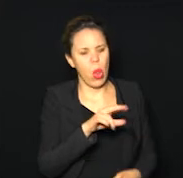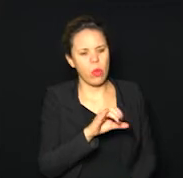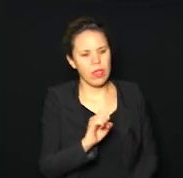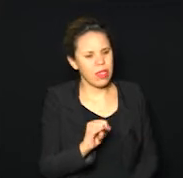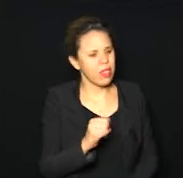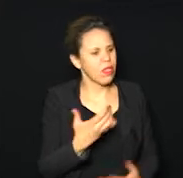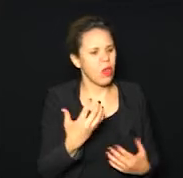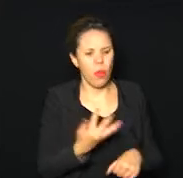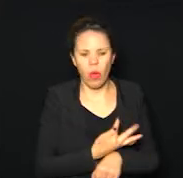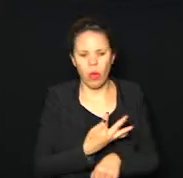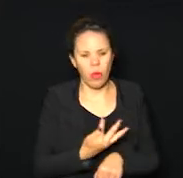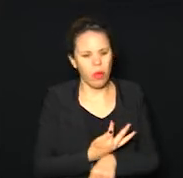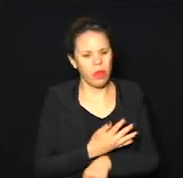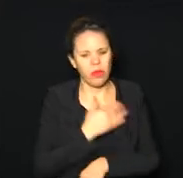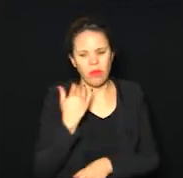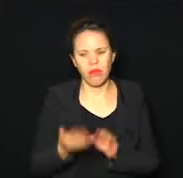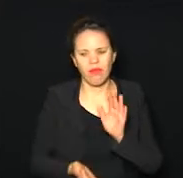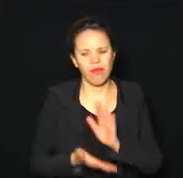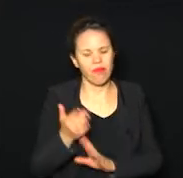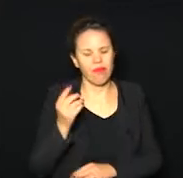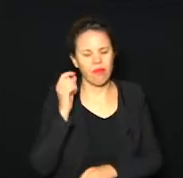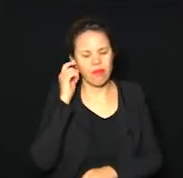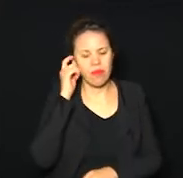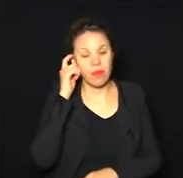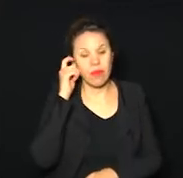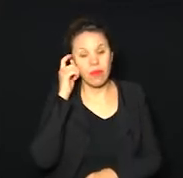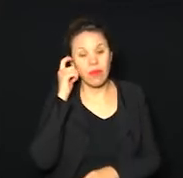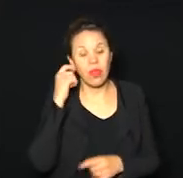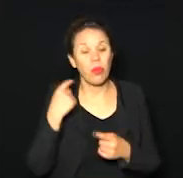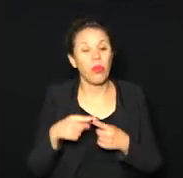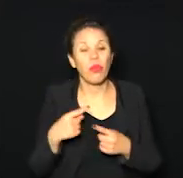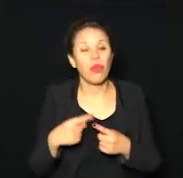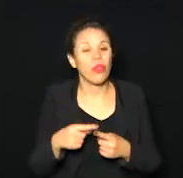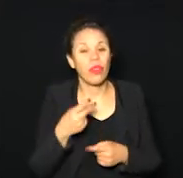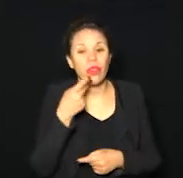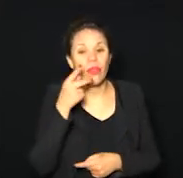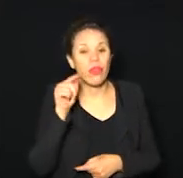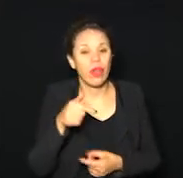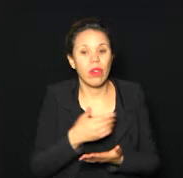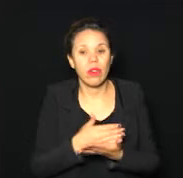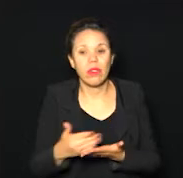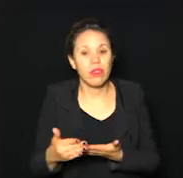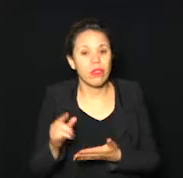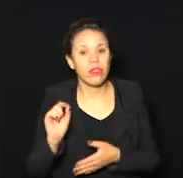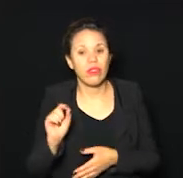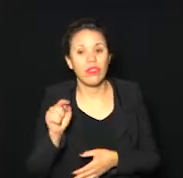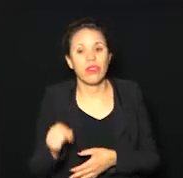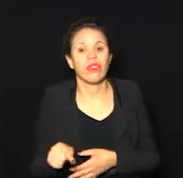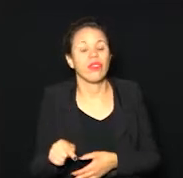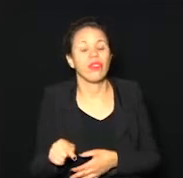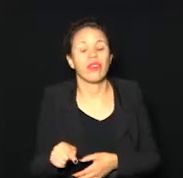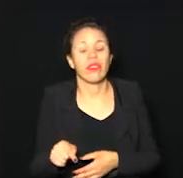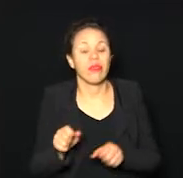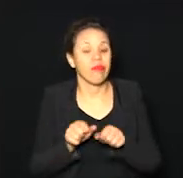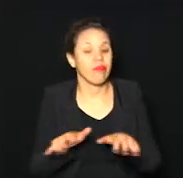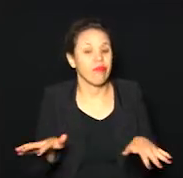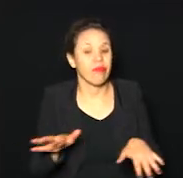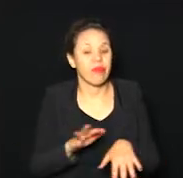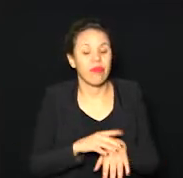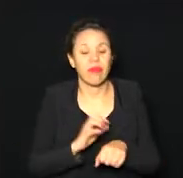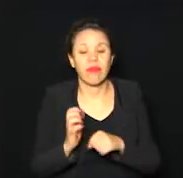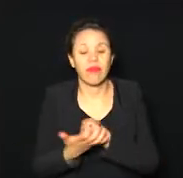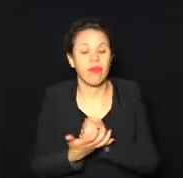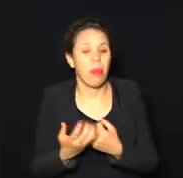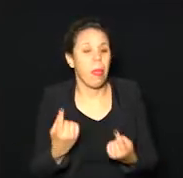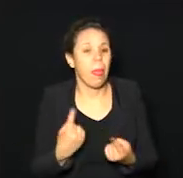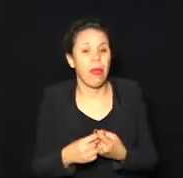aguentou e nos deixou. E por que eu estou começando a falar disso, a falar da pandemia do